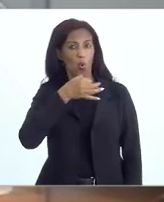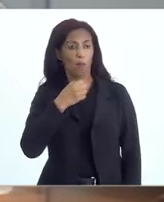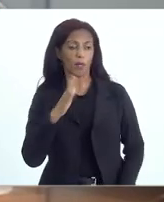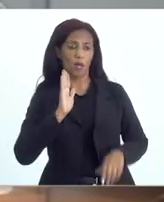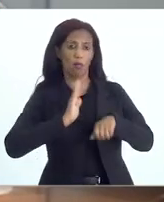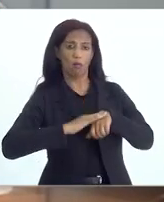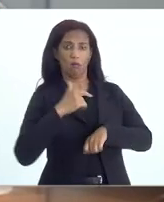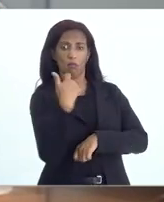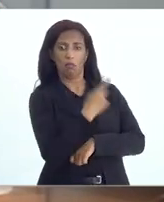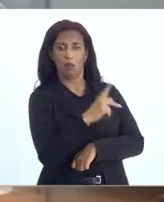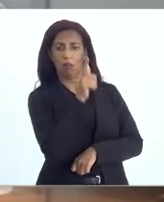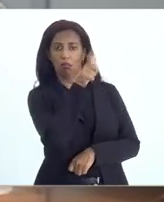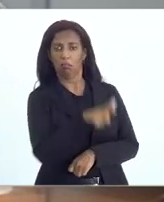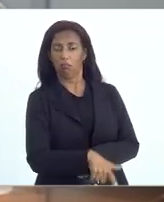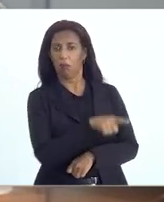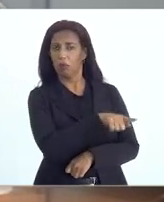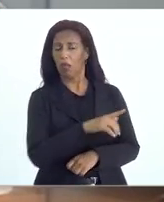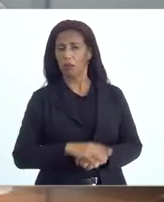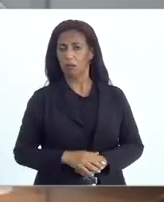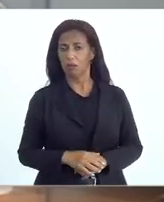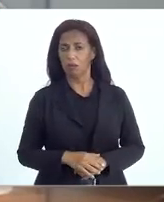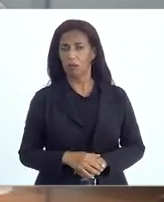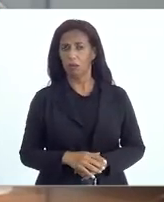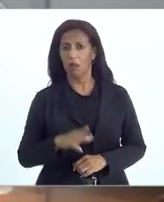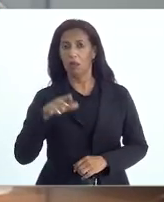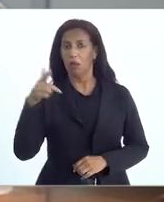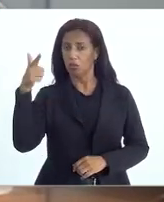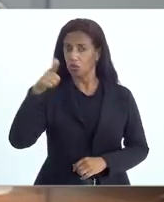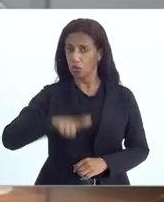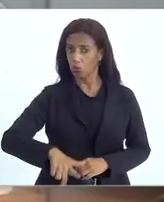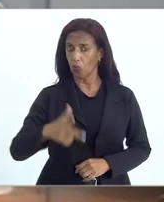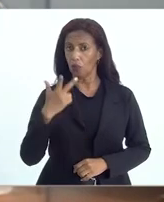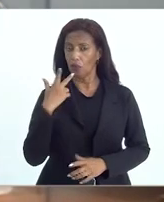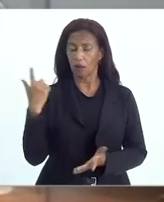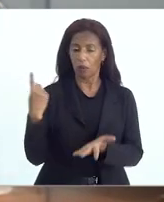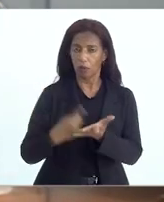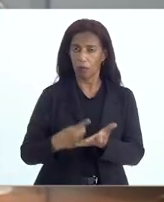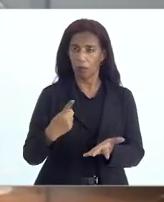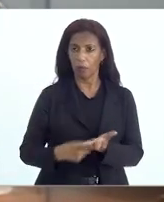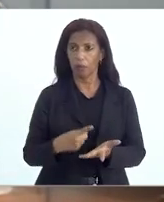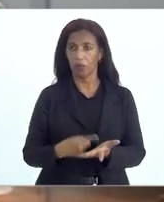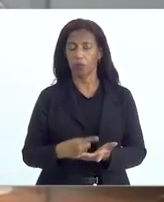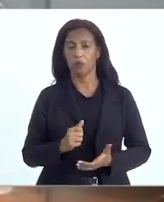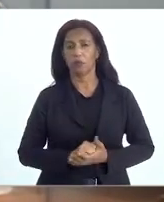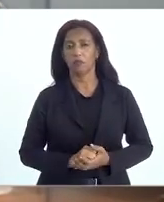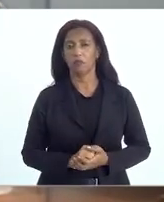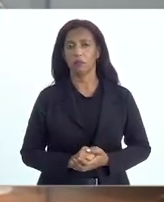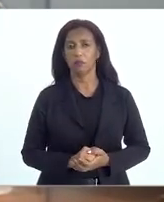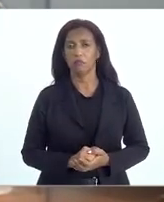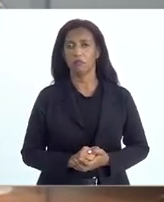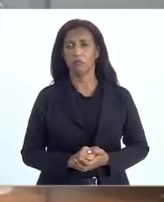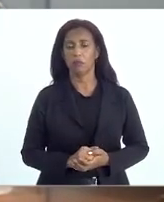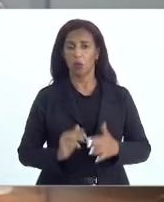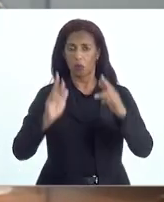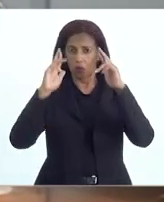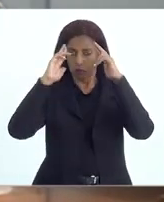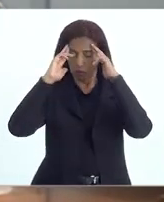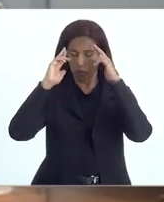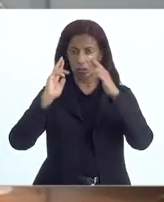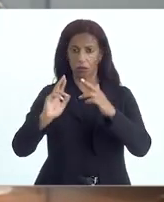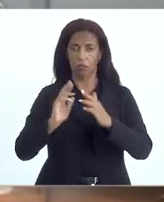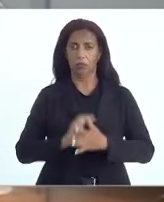opinião isolada do mandato dele mas fica aqui mais uma vez a nosso compromisso e o nosso